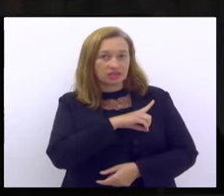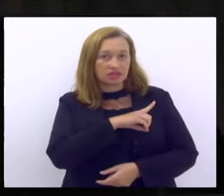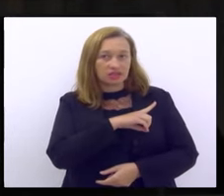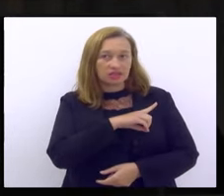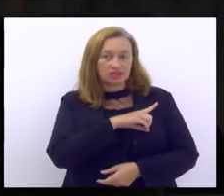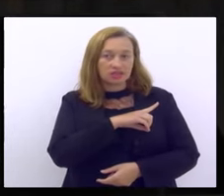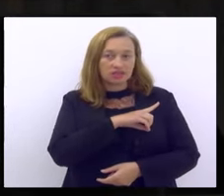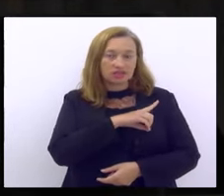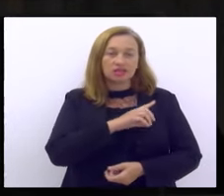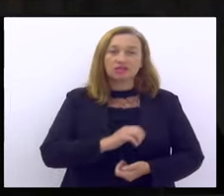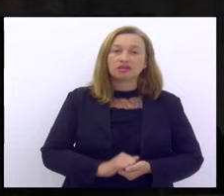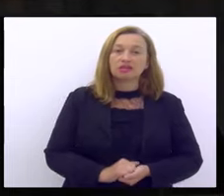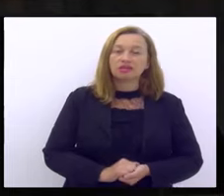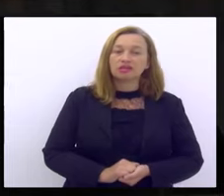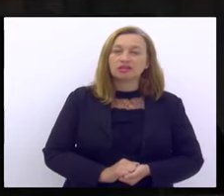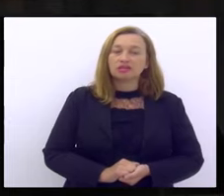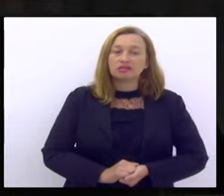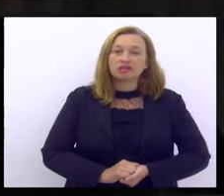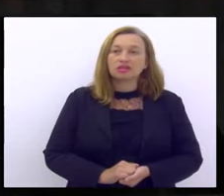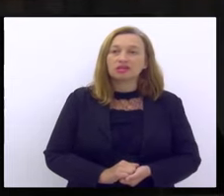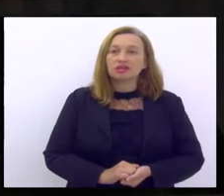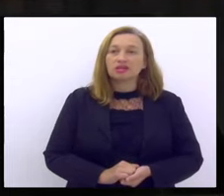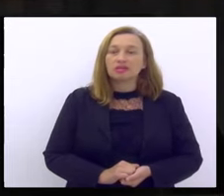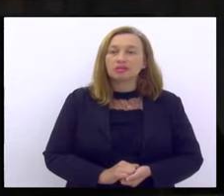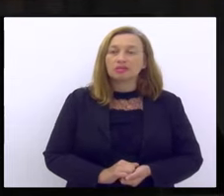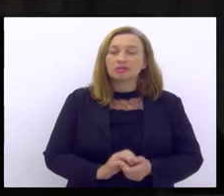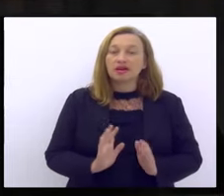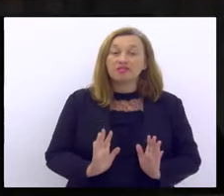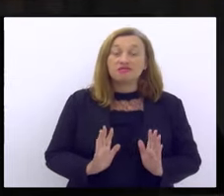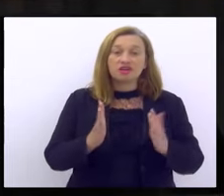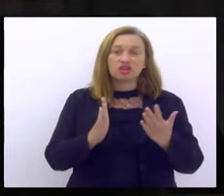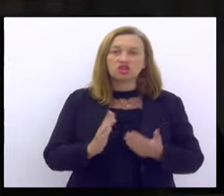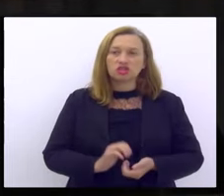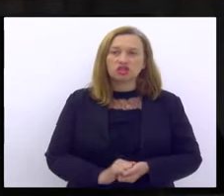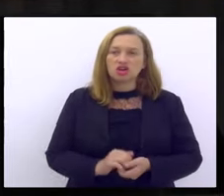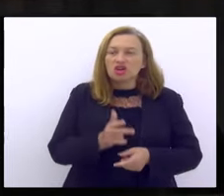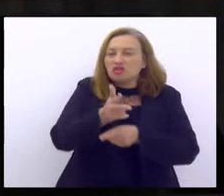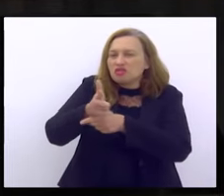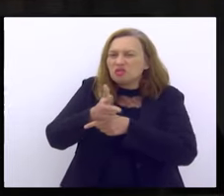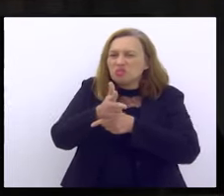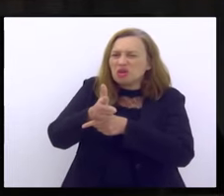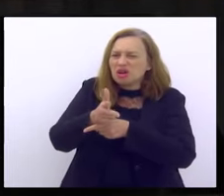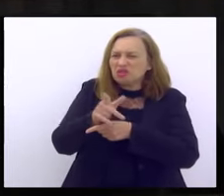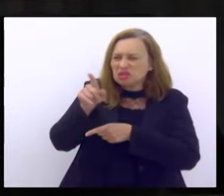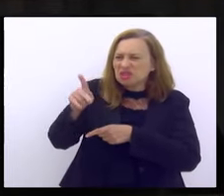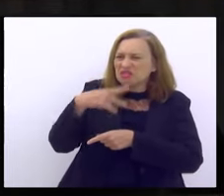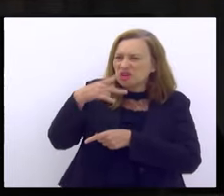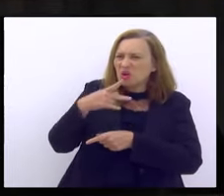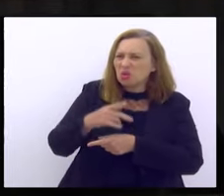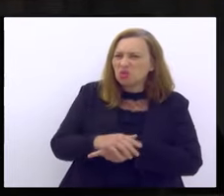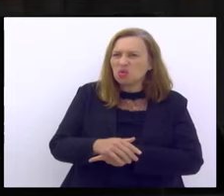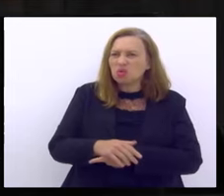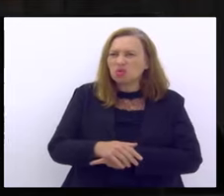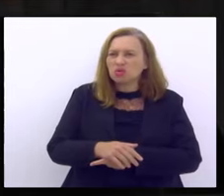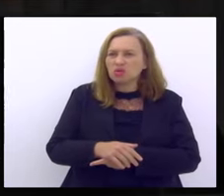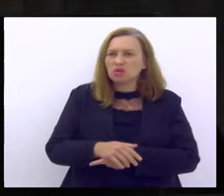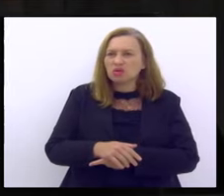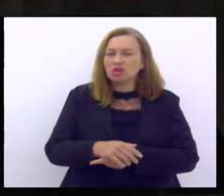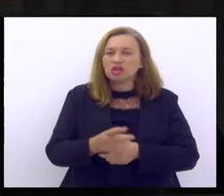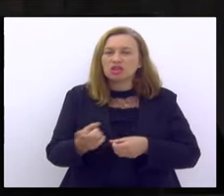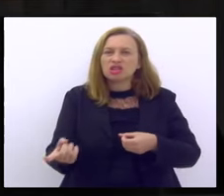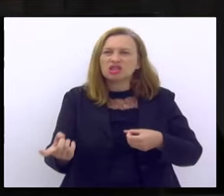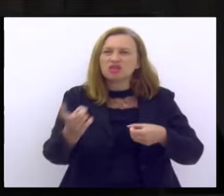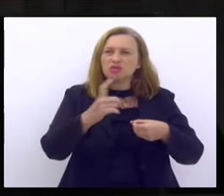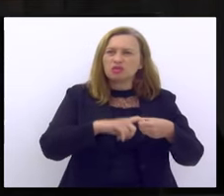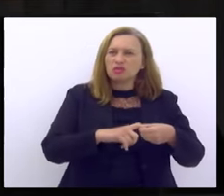Fanfarrão. Jones Moura, você é um fanfarrão. Você disse, filmando ao fundo, que botaram os carros de volta